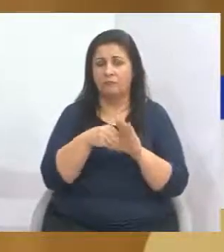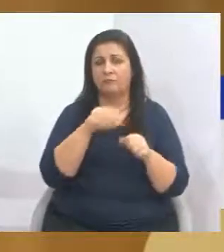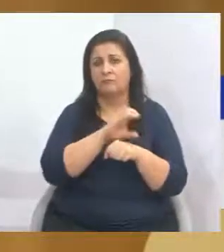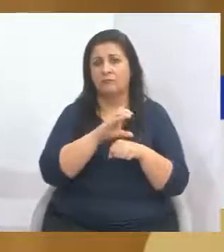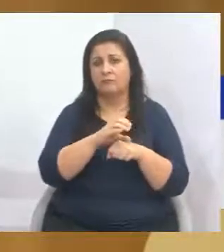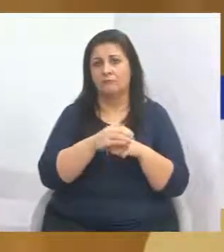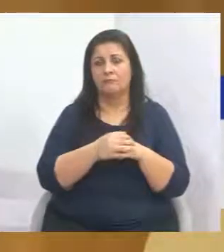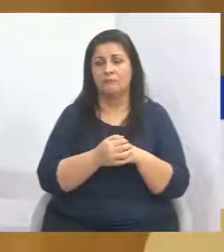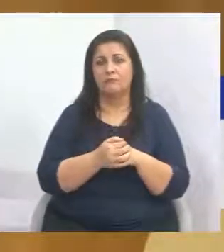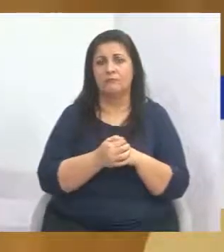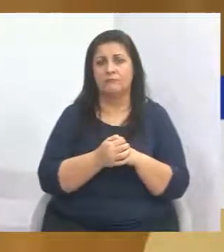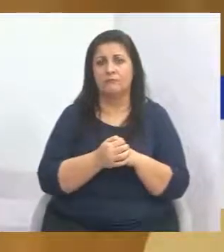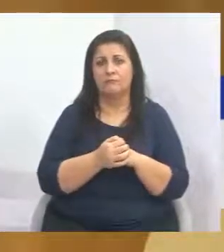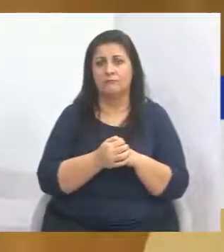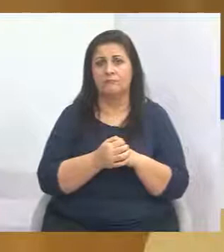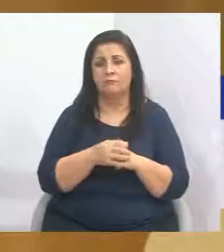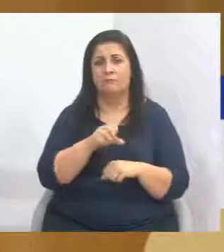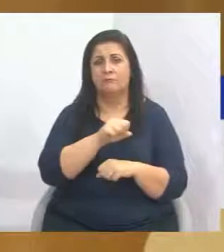constitucional número